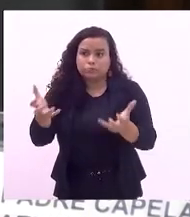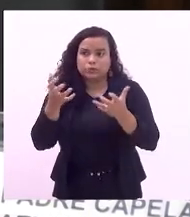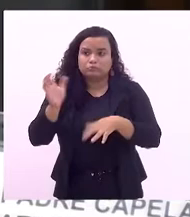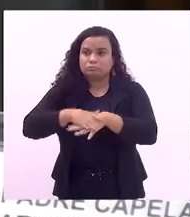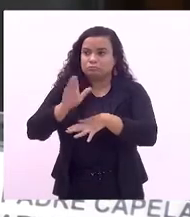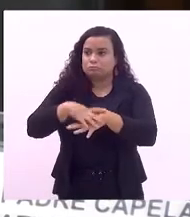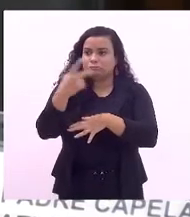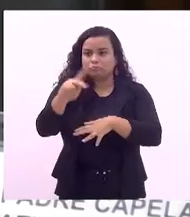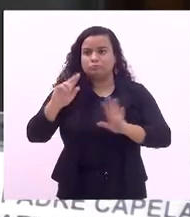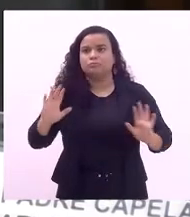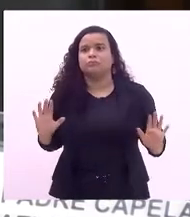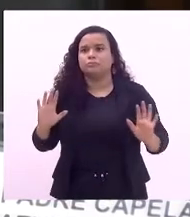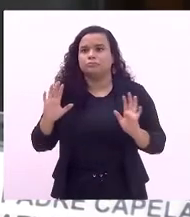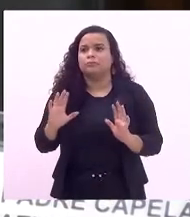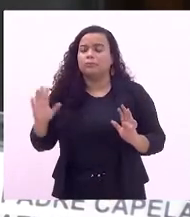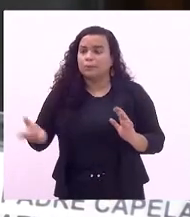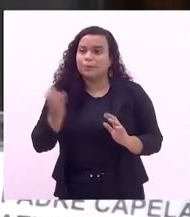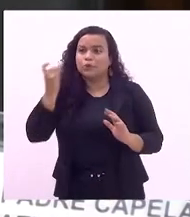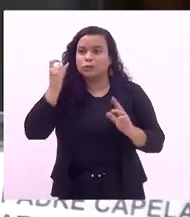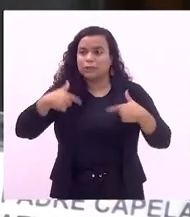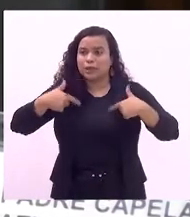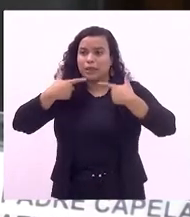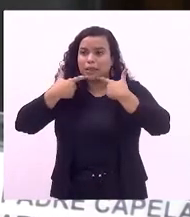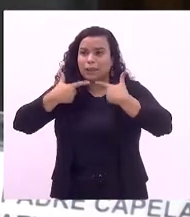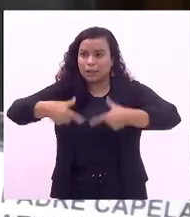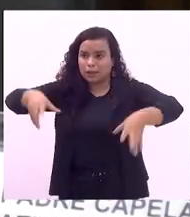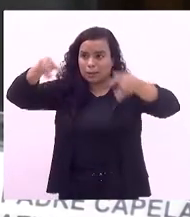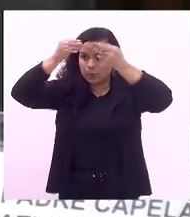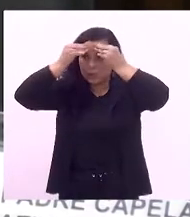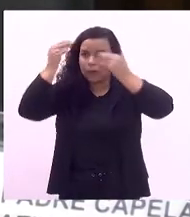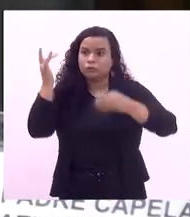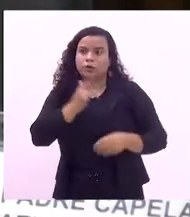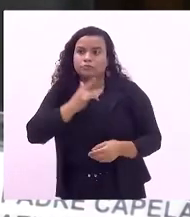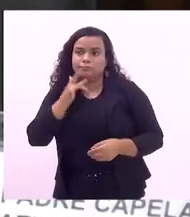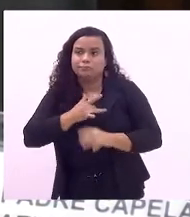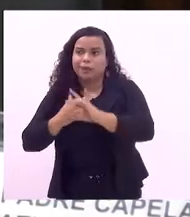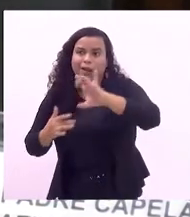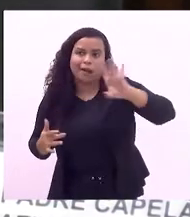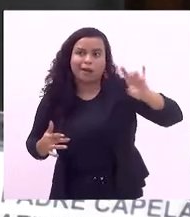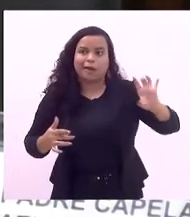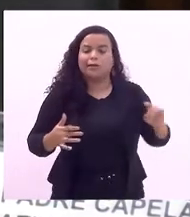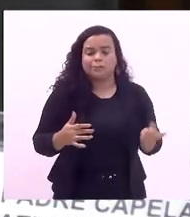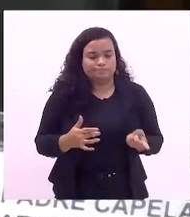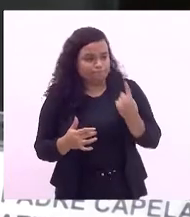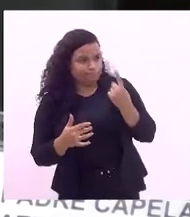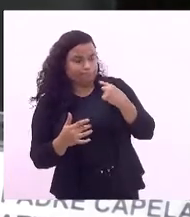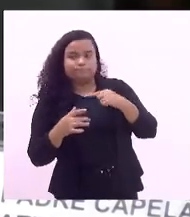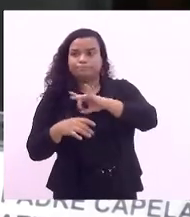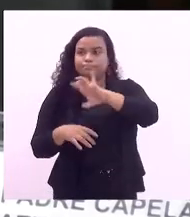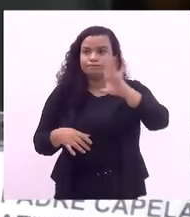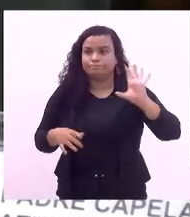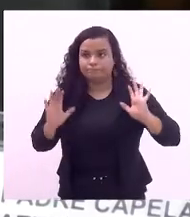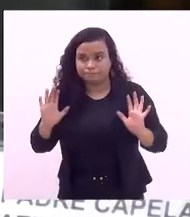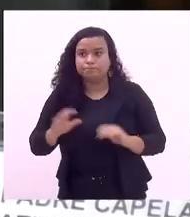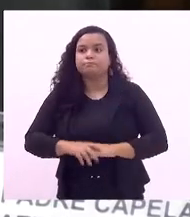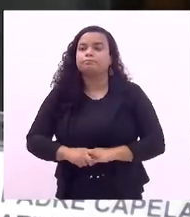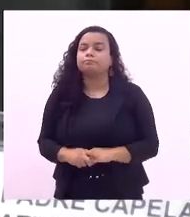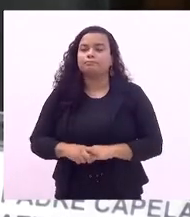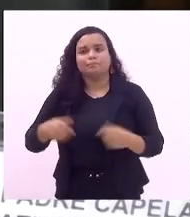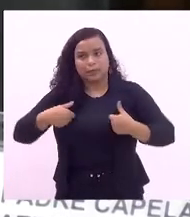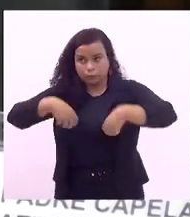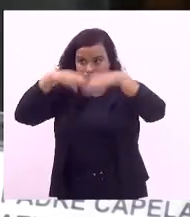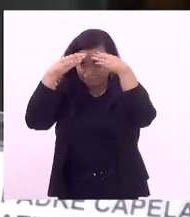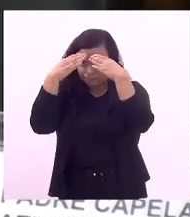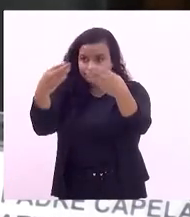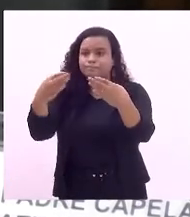importante com nosso linguagem de coração a coração né que eu acho que é o mais importante deixar o nosso coração falar então realmente eu só